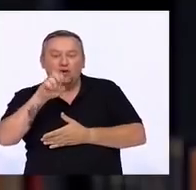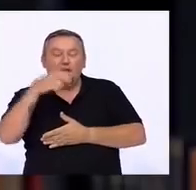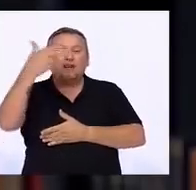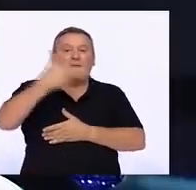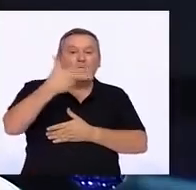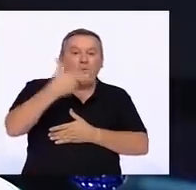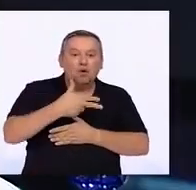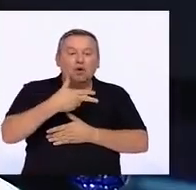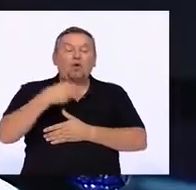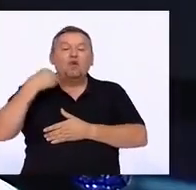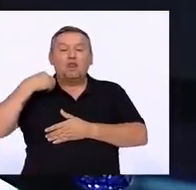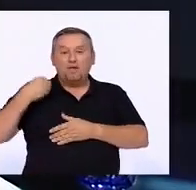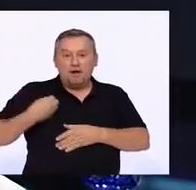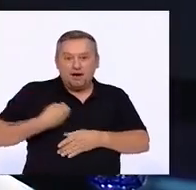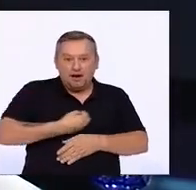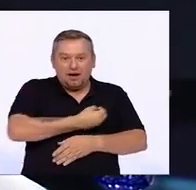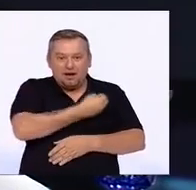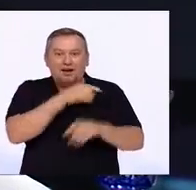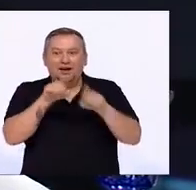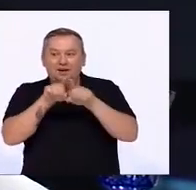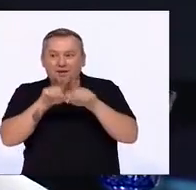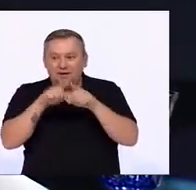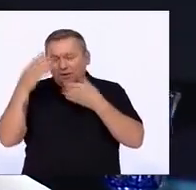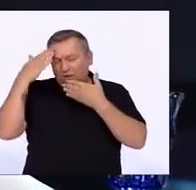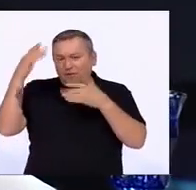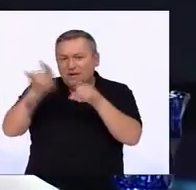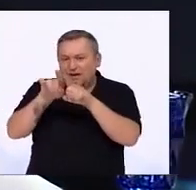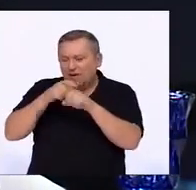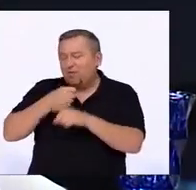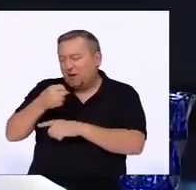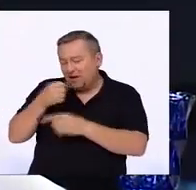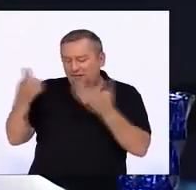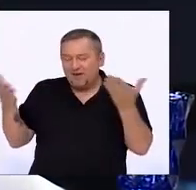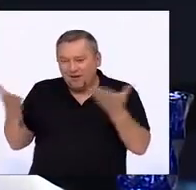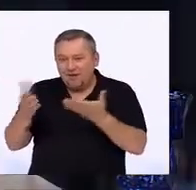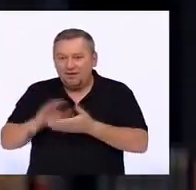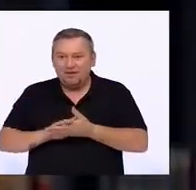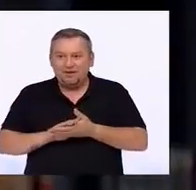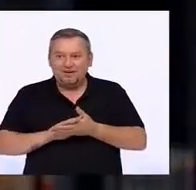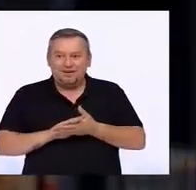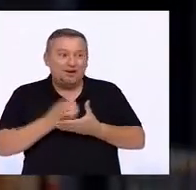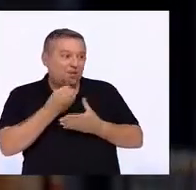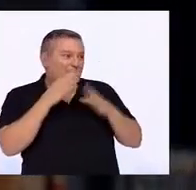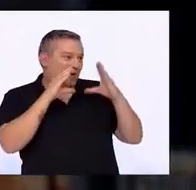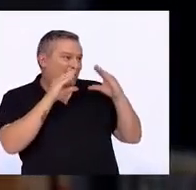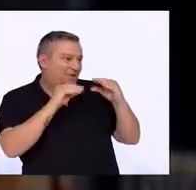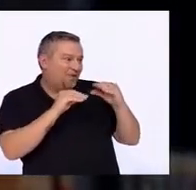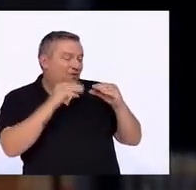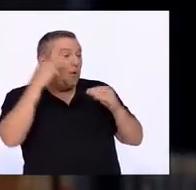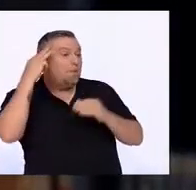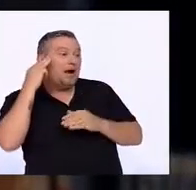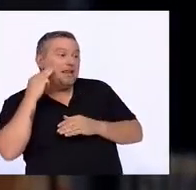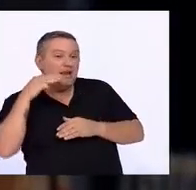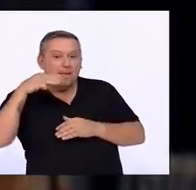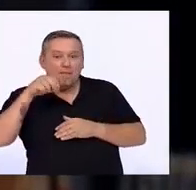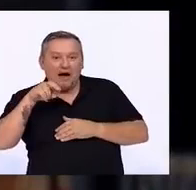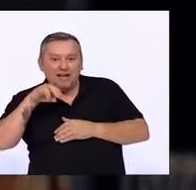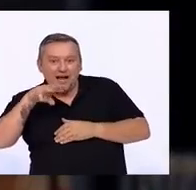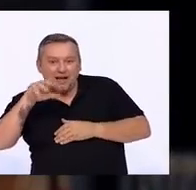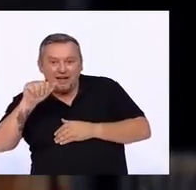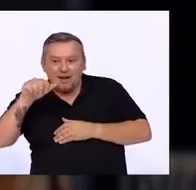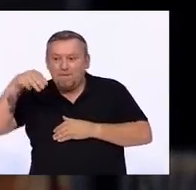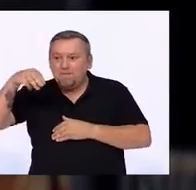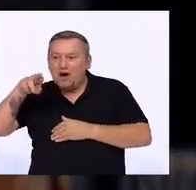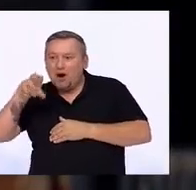Silva. Muito boa noite, candidato. O tempo da nossa entrevista começa a contar a partir de agora. Boa noite, Mariana. Boa noite, Mauro. Obrigado, Rede